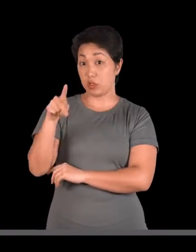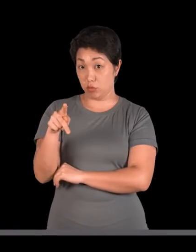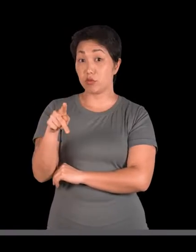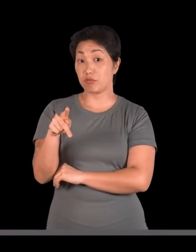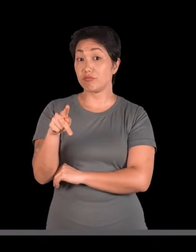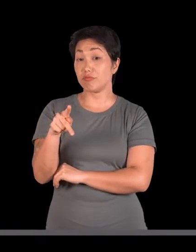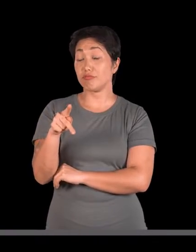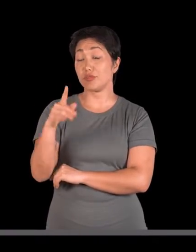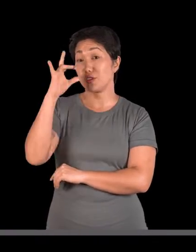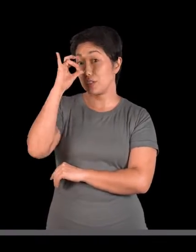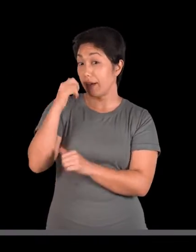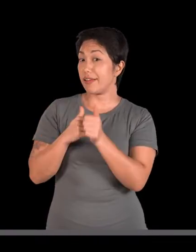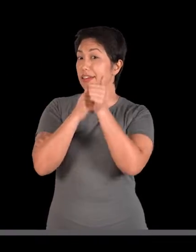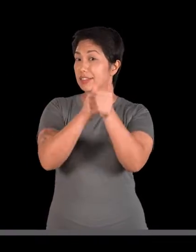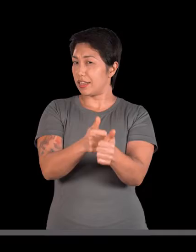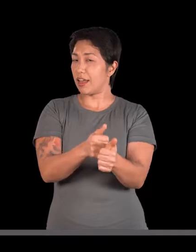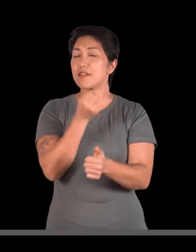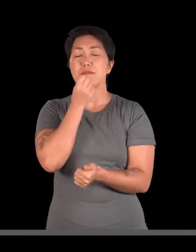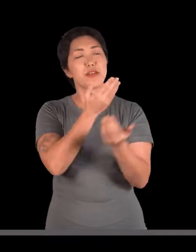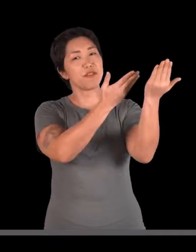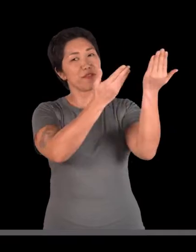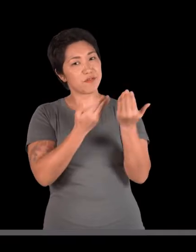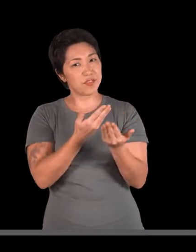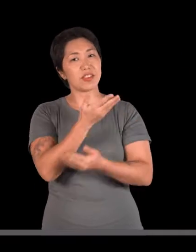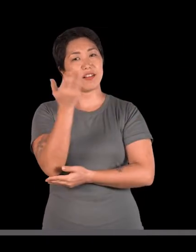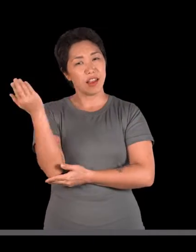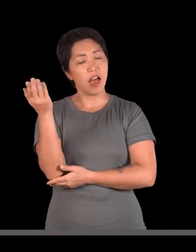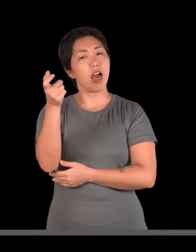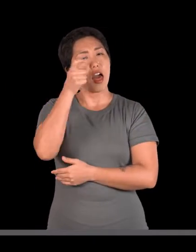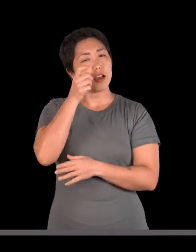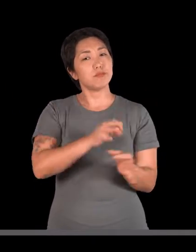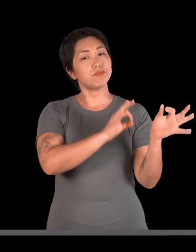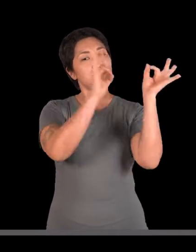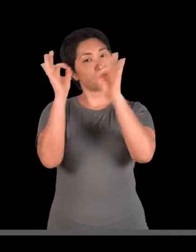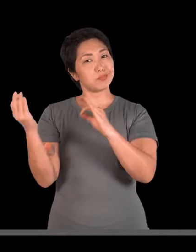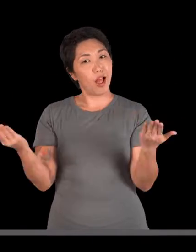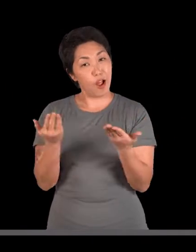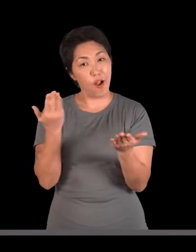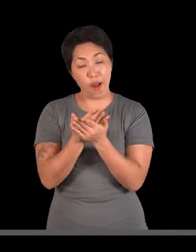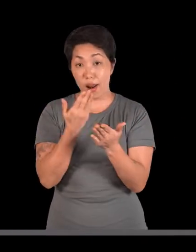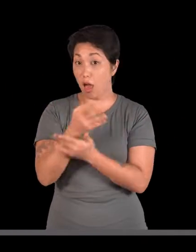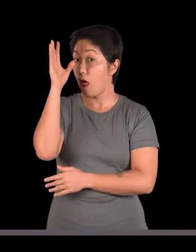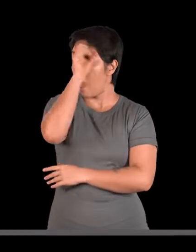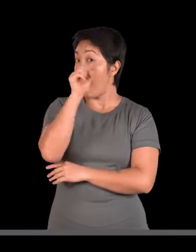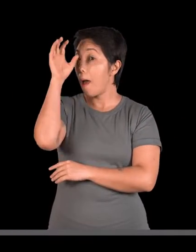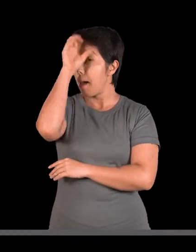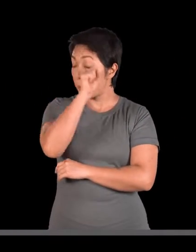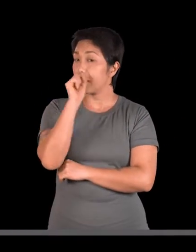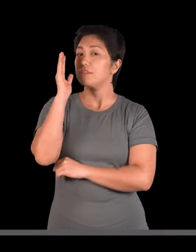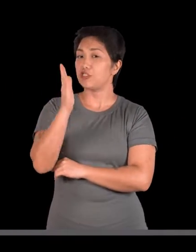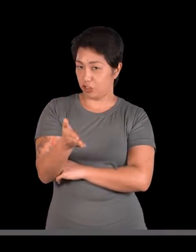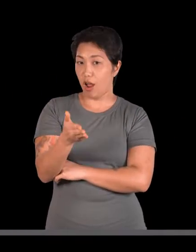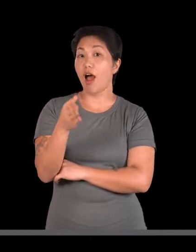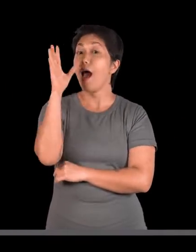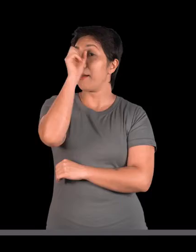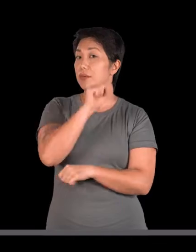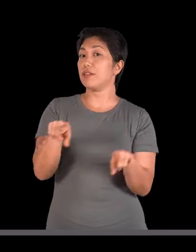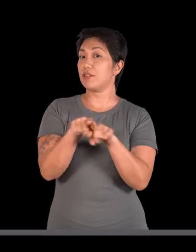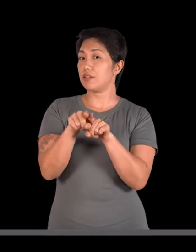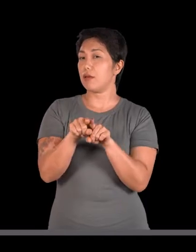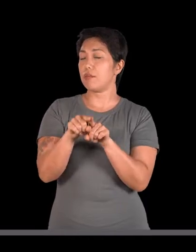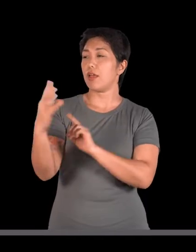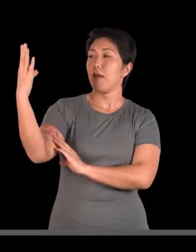eu falo muito, é professor também, então você vai ser muito bem-vindo lá. Tá assistindo essa aula, vai aprender, já aprendeu comigo em outras